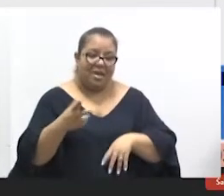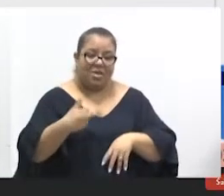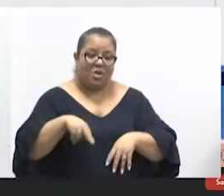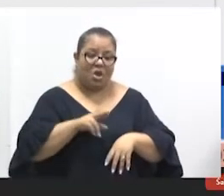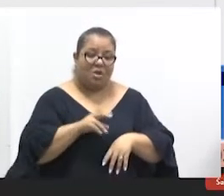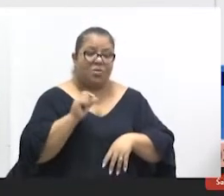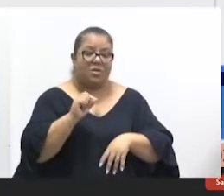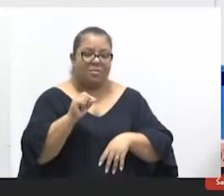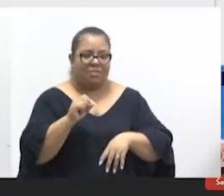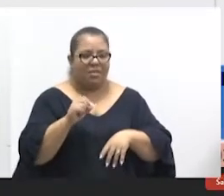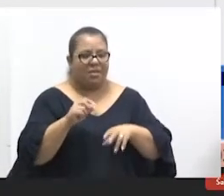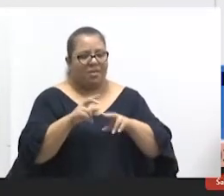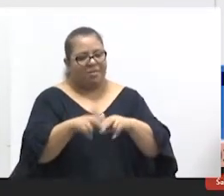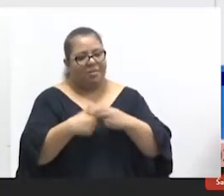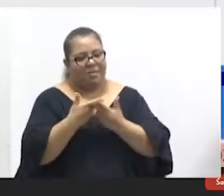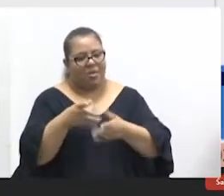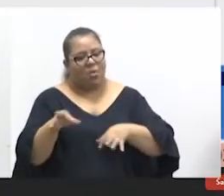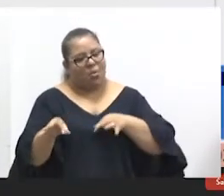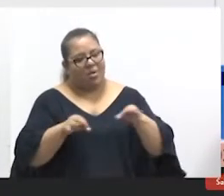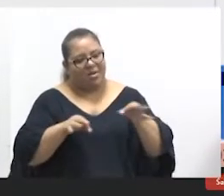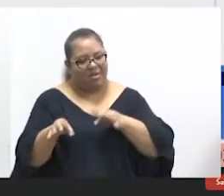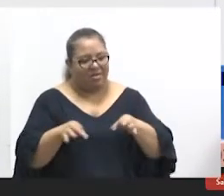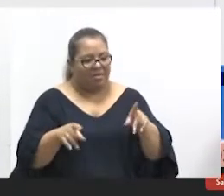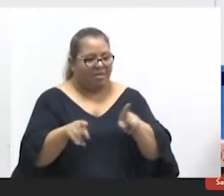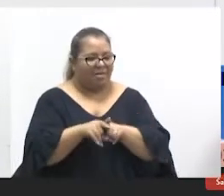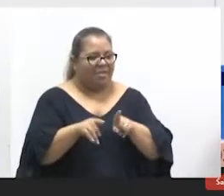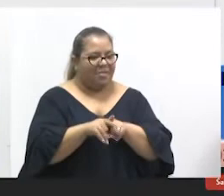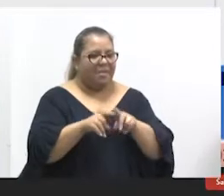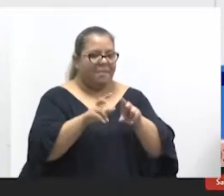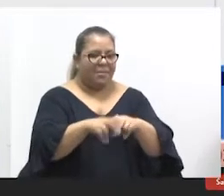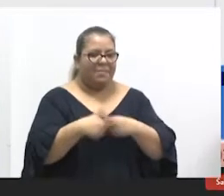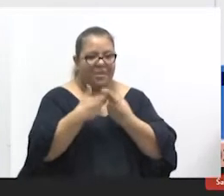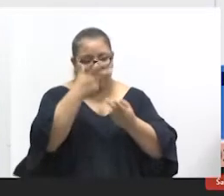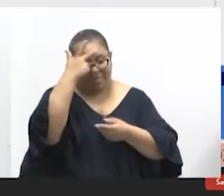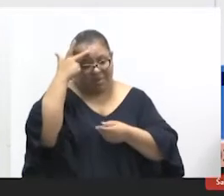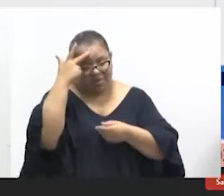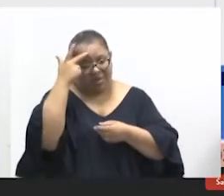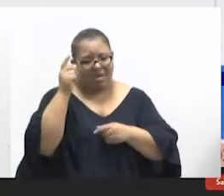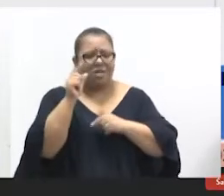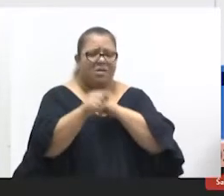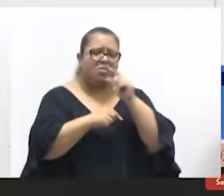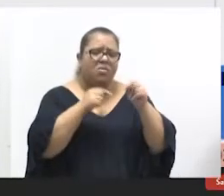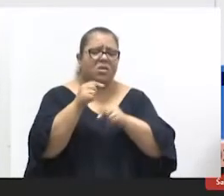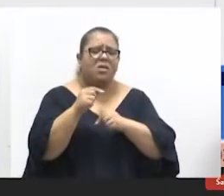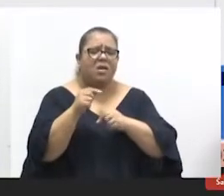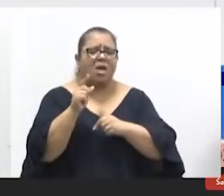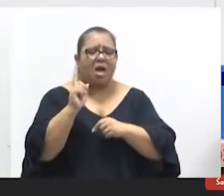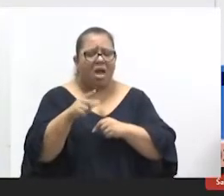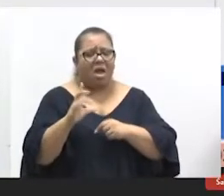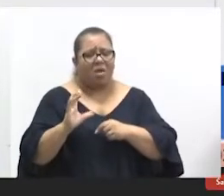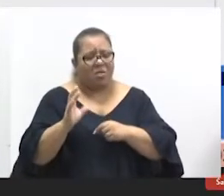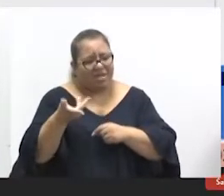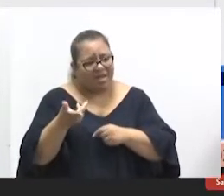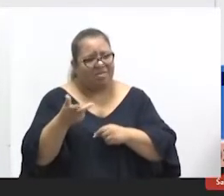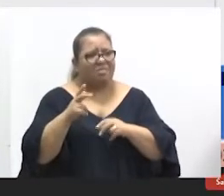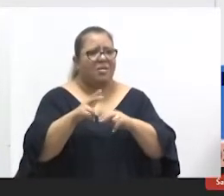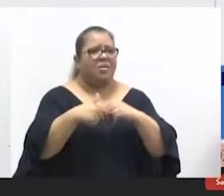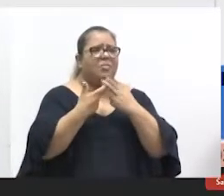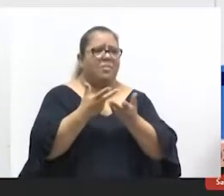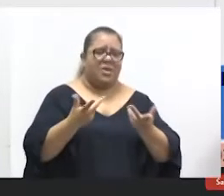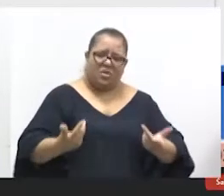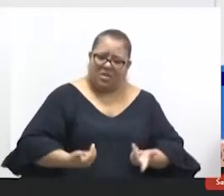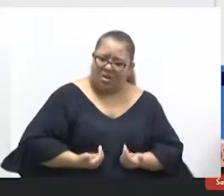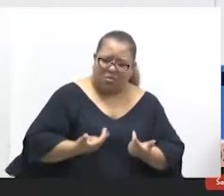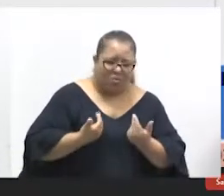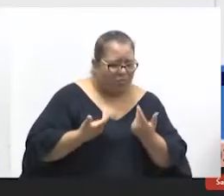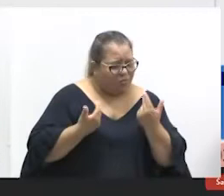SUS, começam a se reorganizar para prestar o acolhimento das pessoas. Que tipos de procedimentos? Né? As intercorrências, que muitas vezes